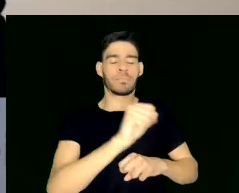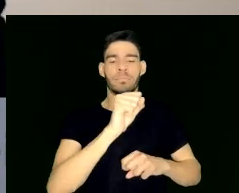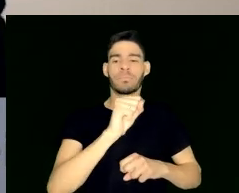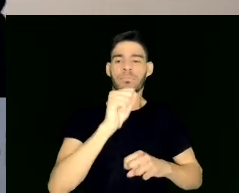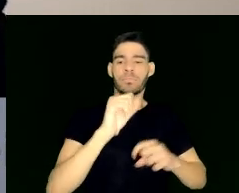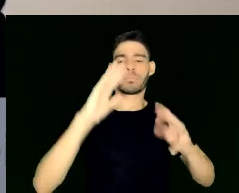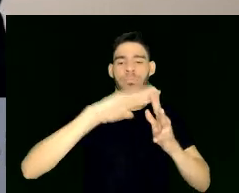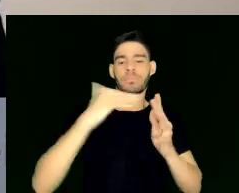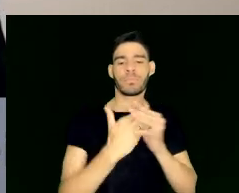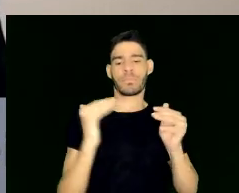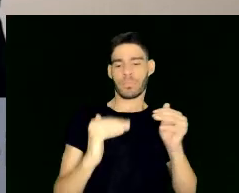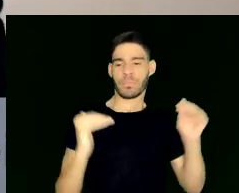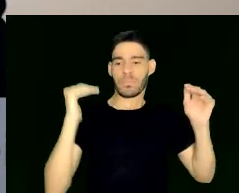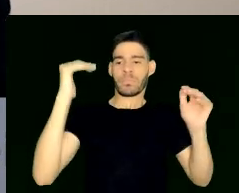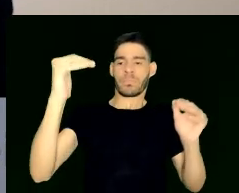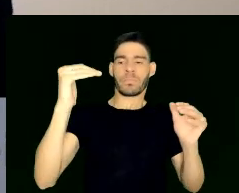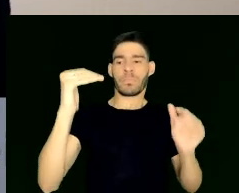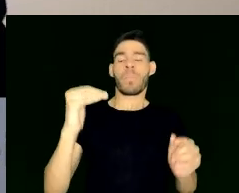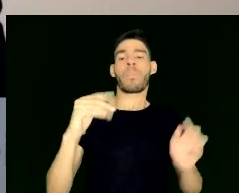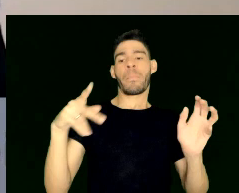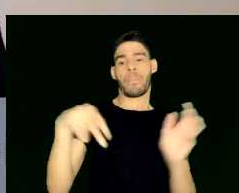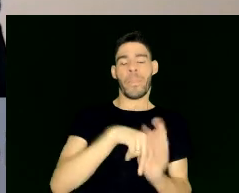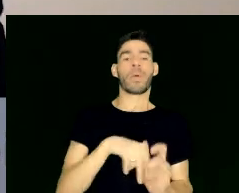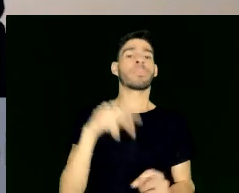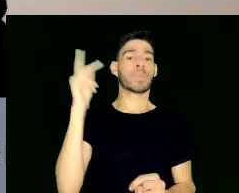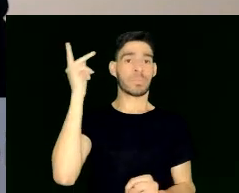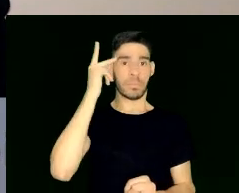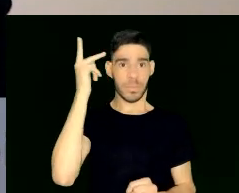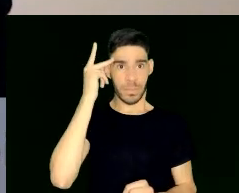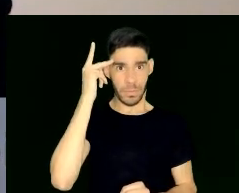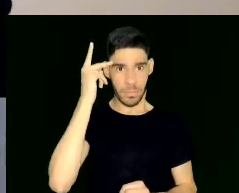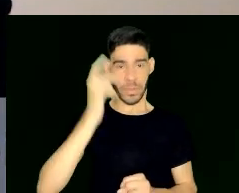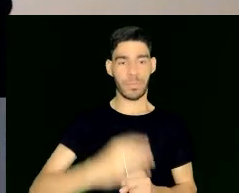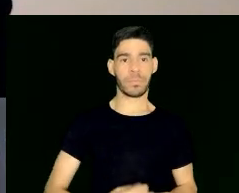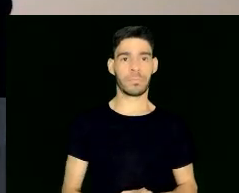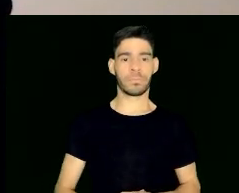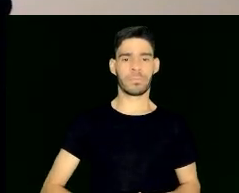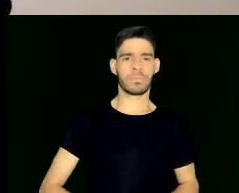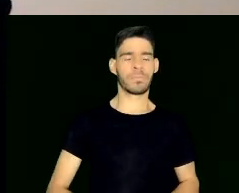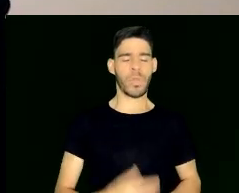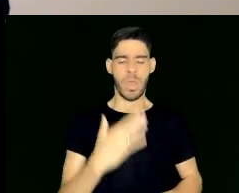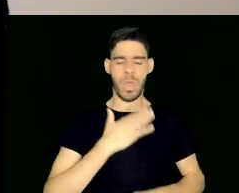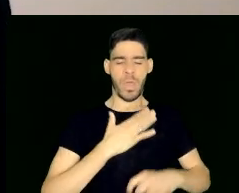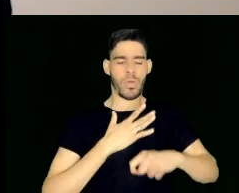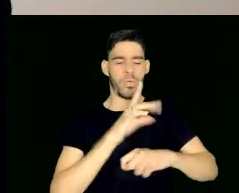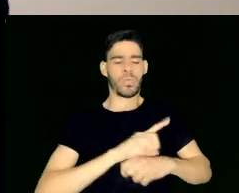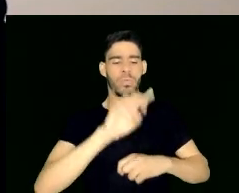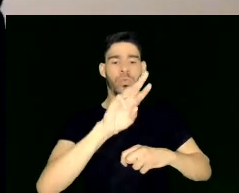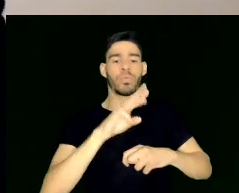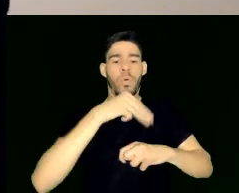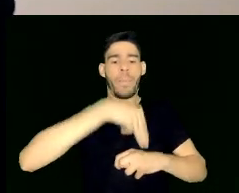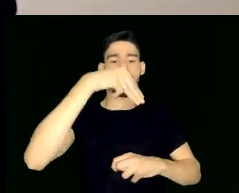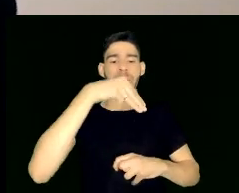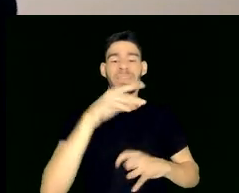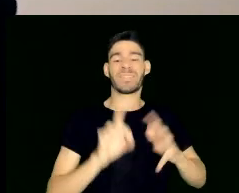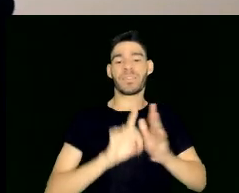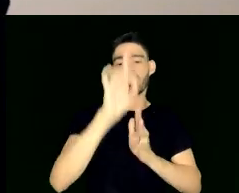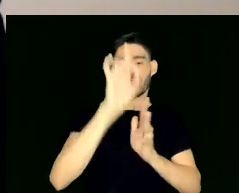Humanos da Escola Superior do Ministério Público do Estado de São Paulo, e sou doutor e mestre em